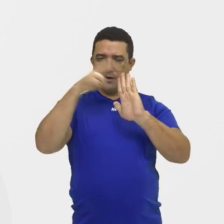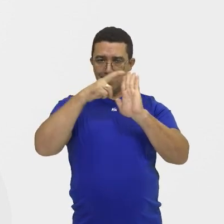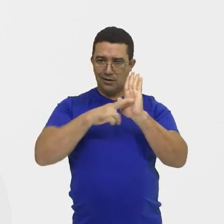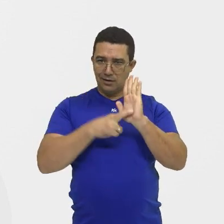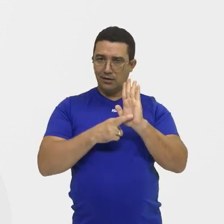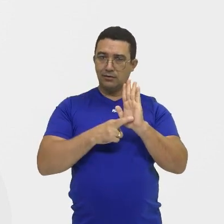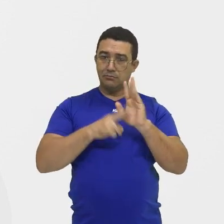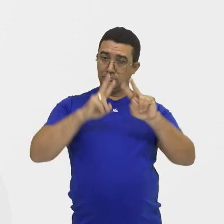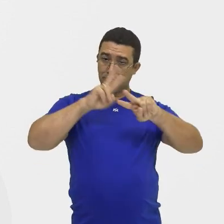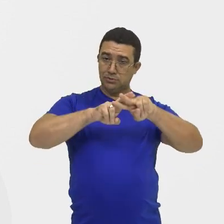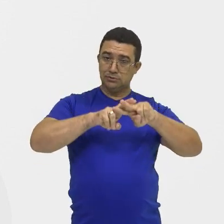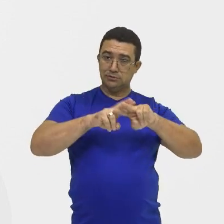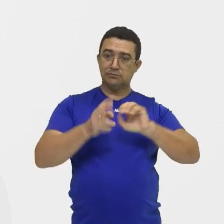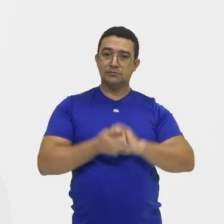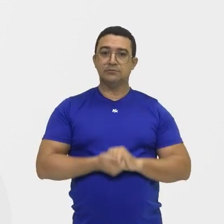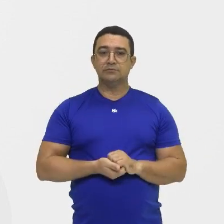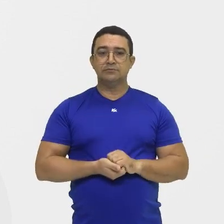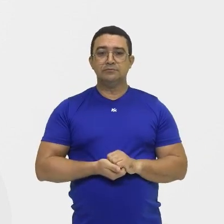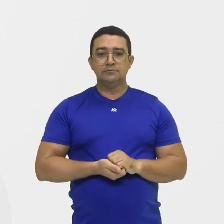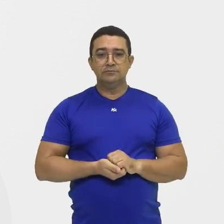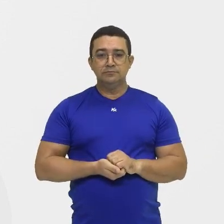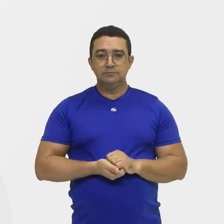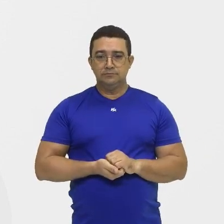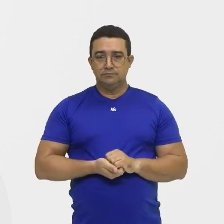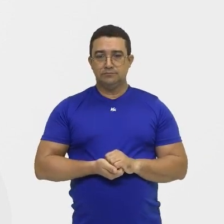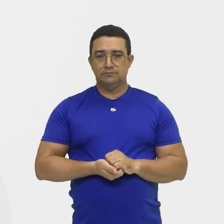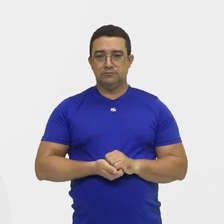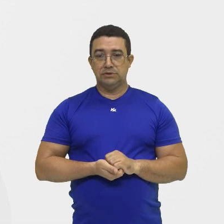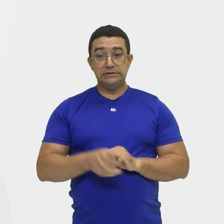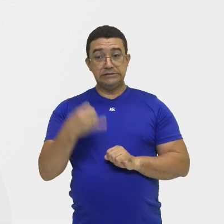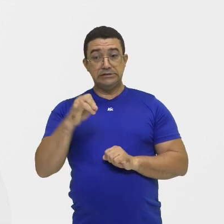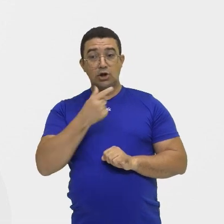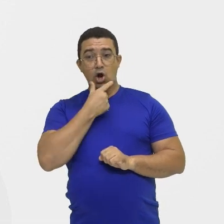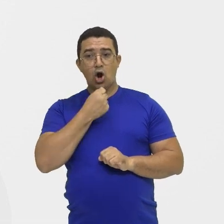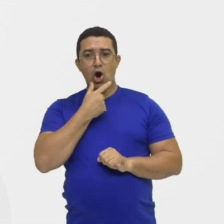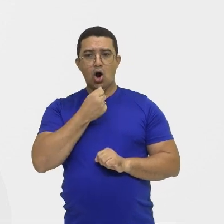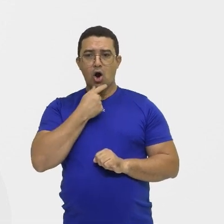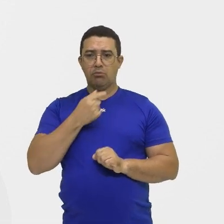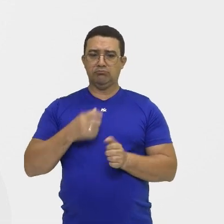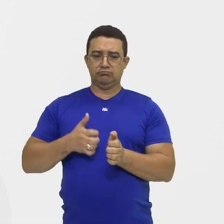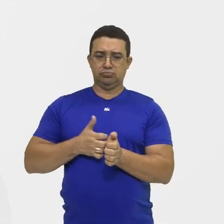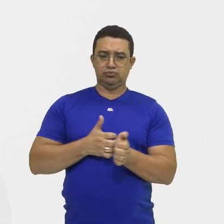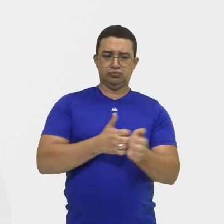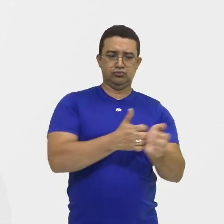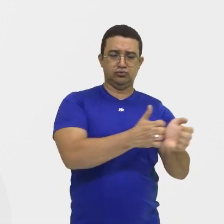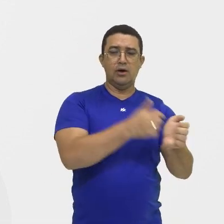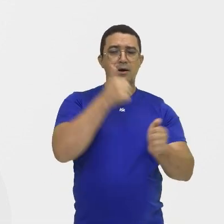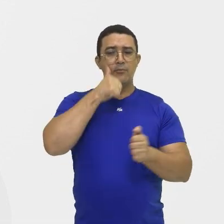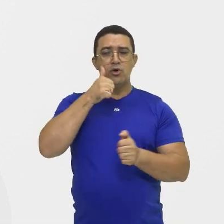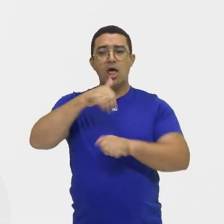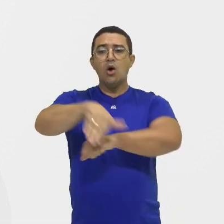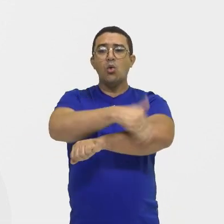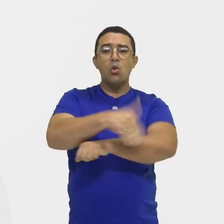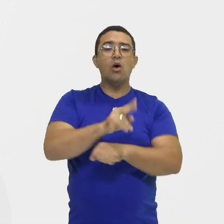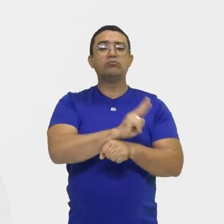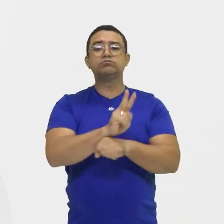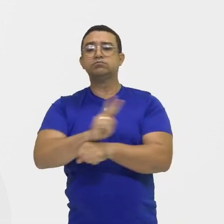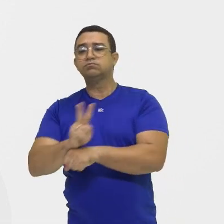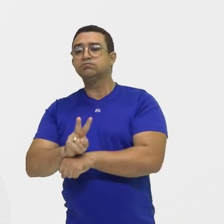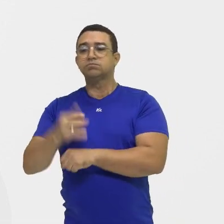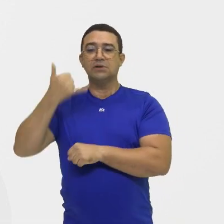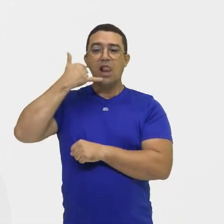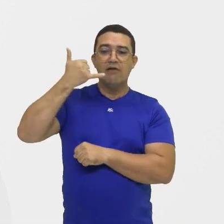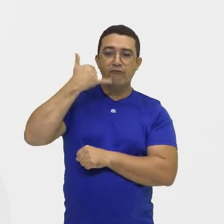de perseguição, stalking. Olha aí, se o homem perseguir a mulher lá pelo telefone, ficar vigiando, ficar